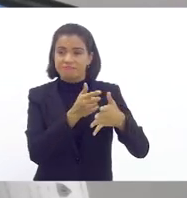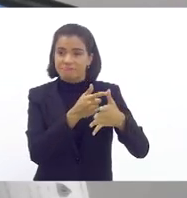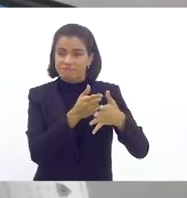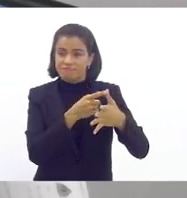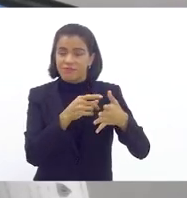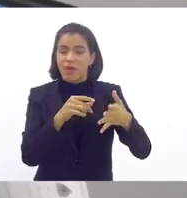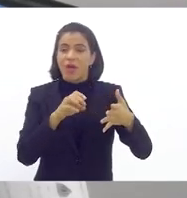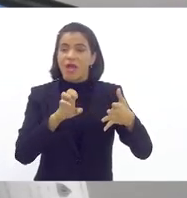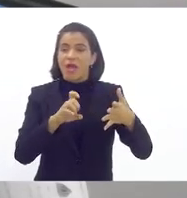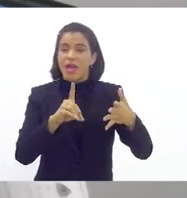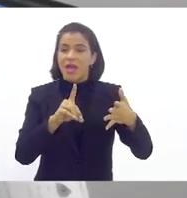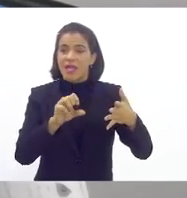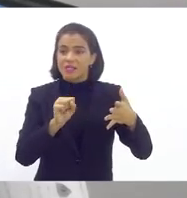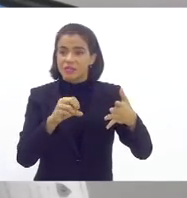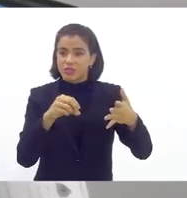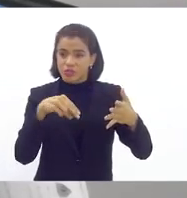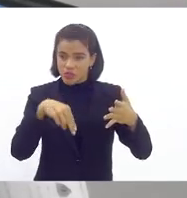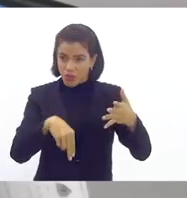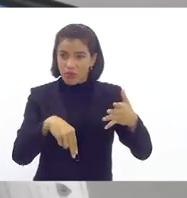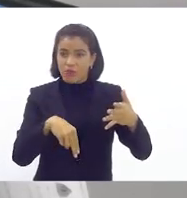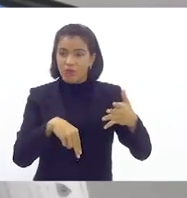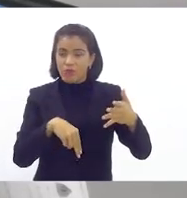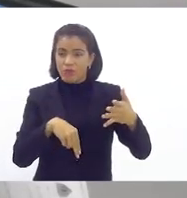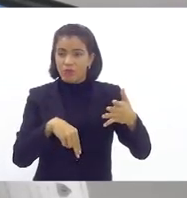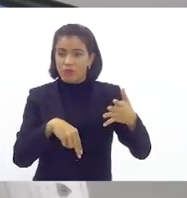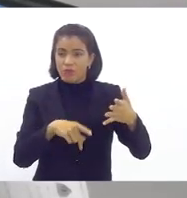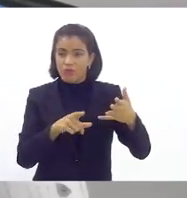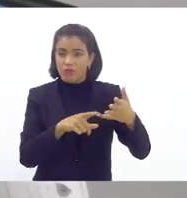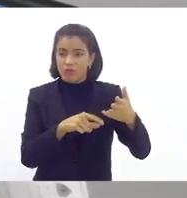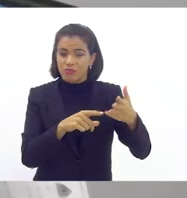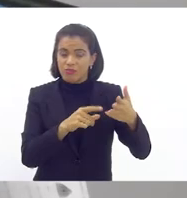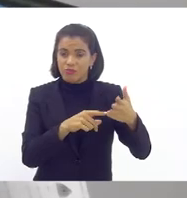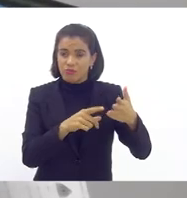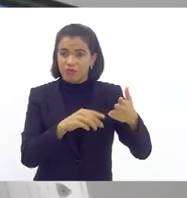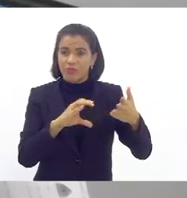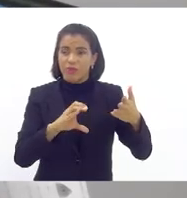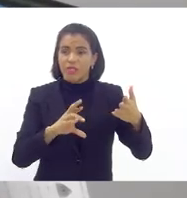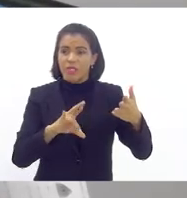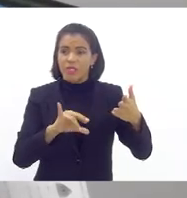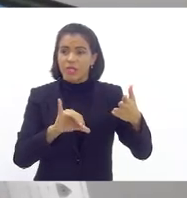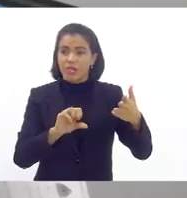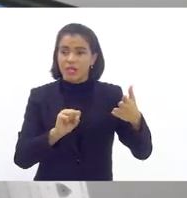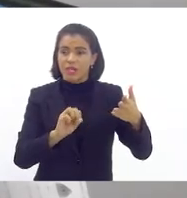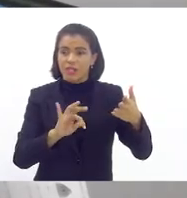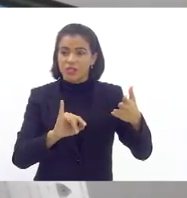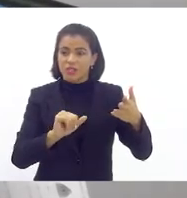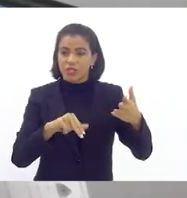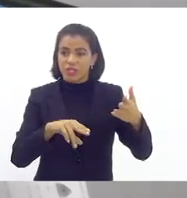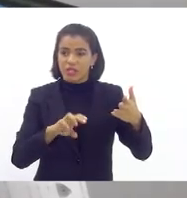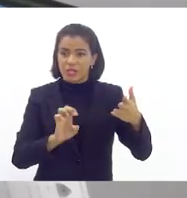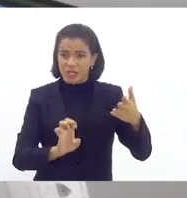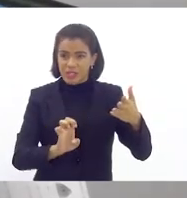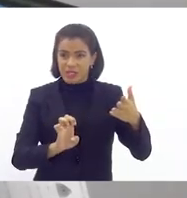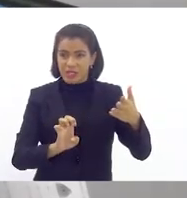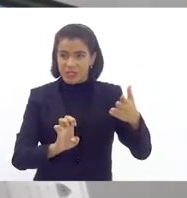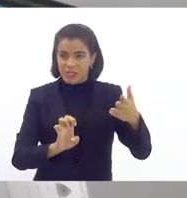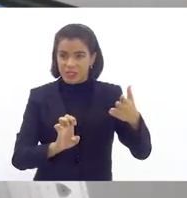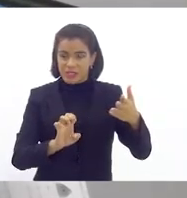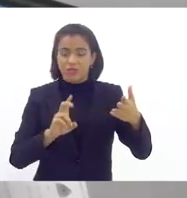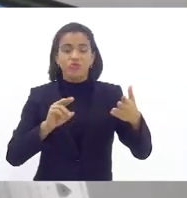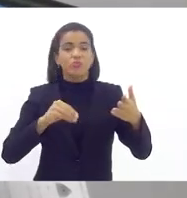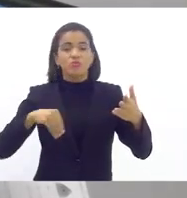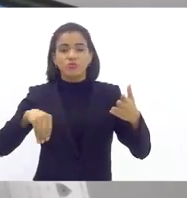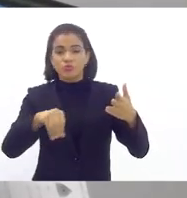o Edson Santana e a Cristiane Oliveira, ao final, que também vai passar o informe do solo preto e